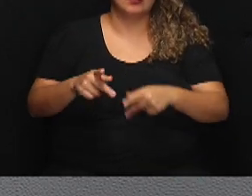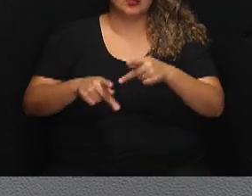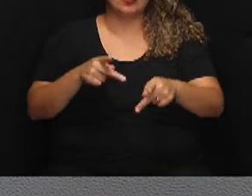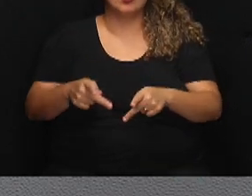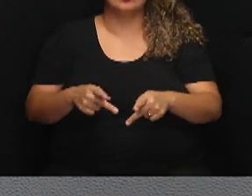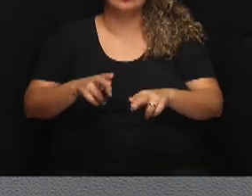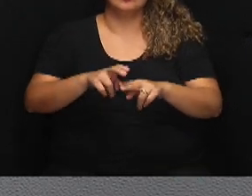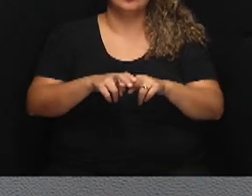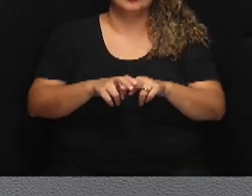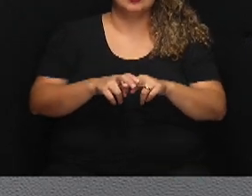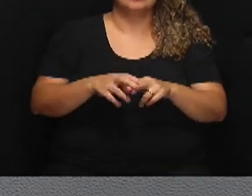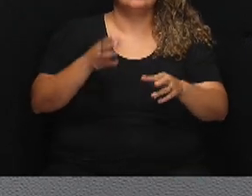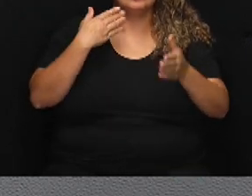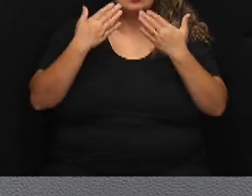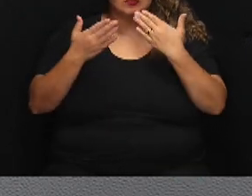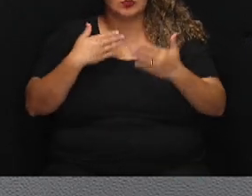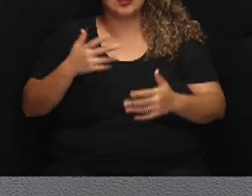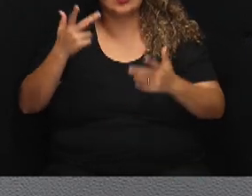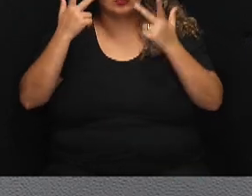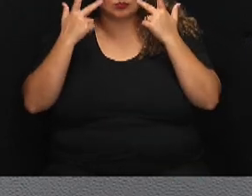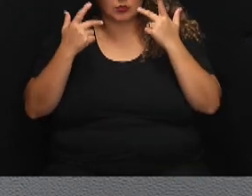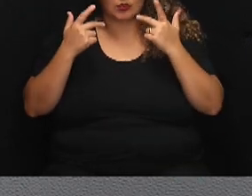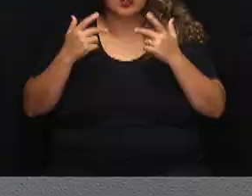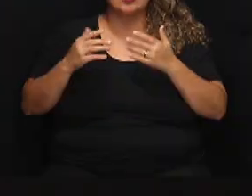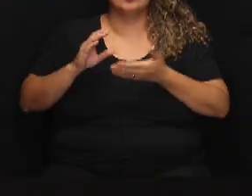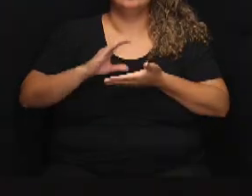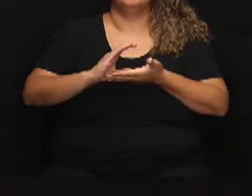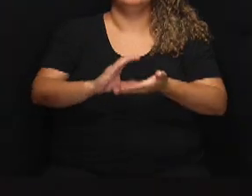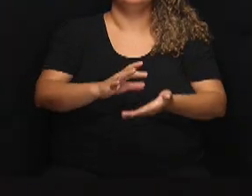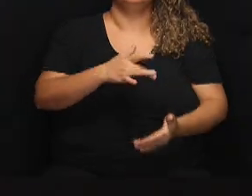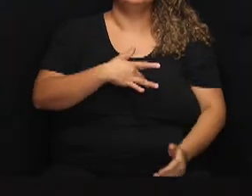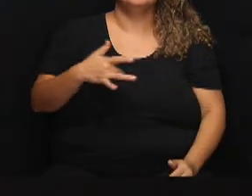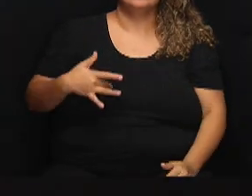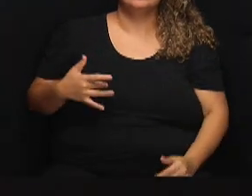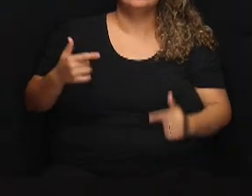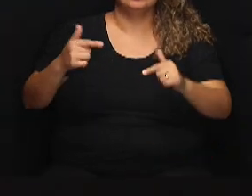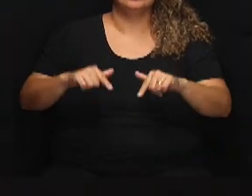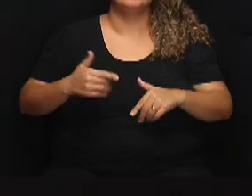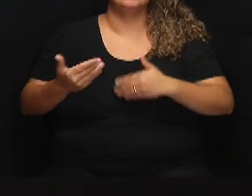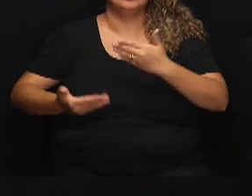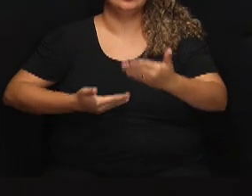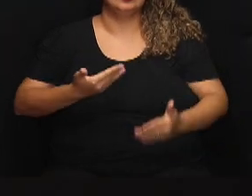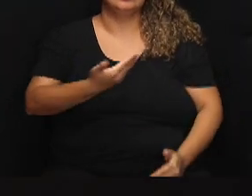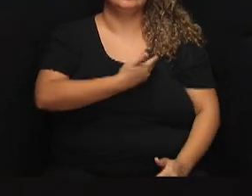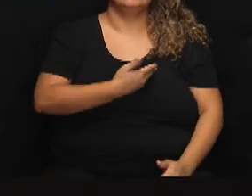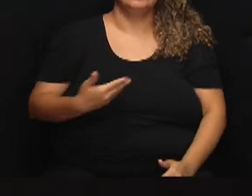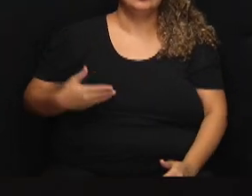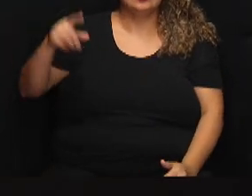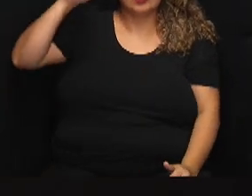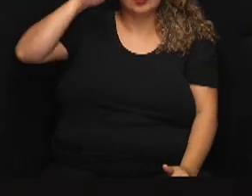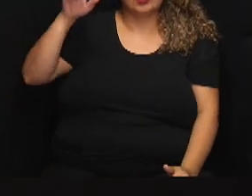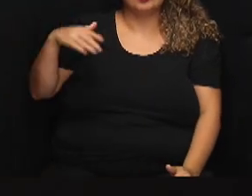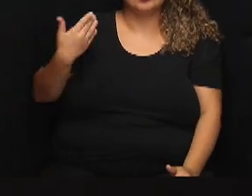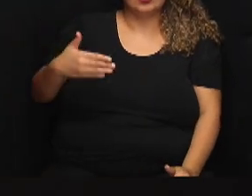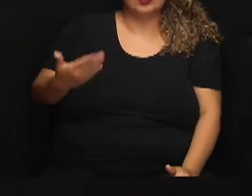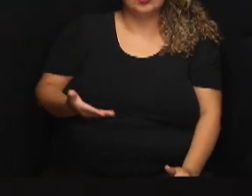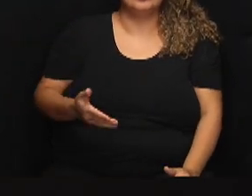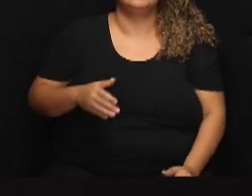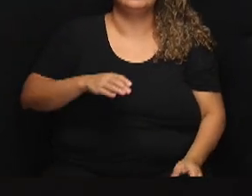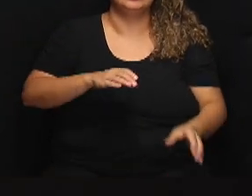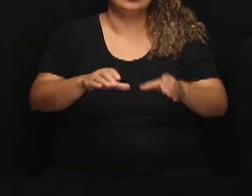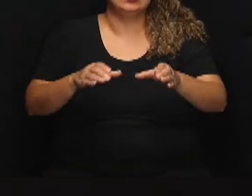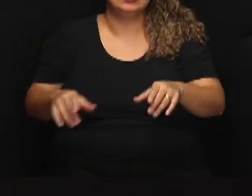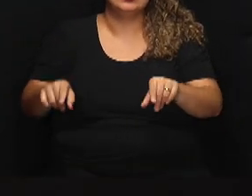Por isso que a gente faz a conversa geralmente com o Conselho de Saúde local, com os servidores que estão ali presentes, né, com a coordenação